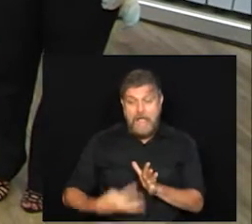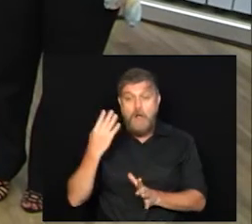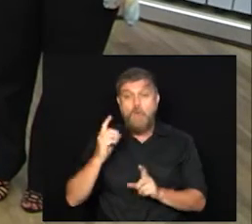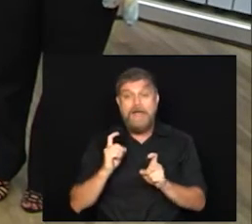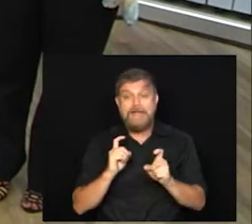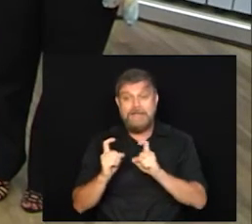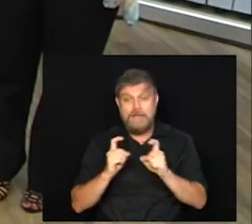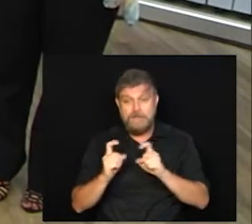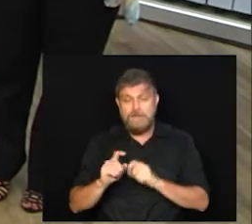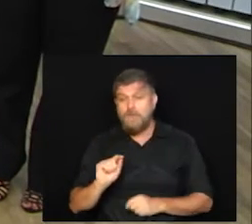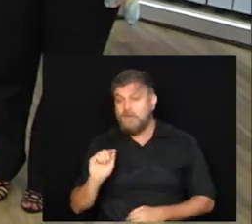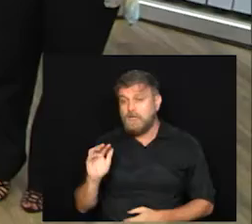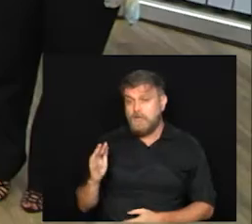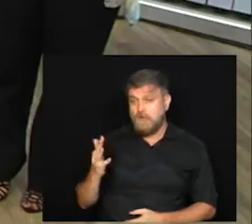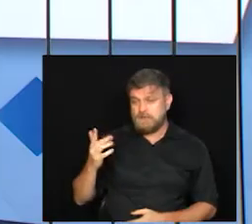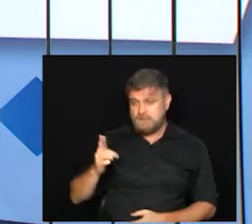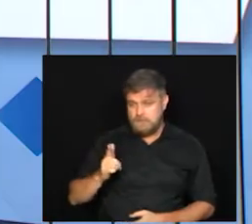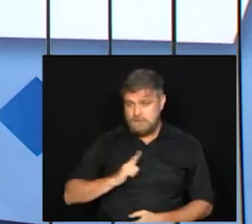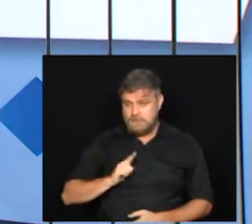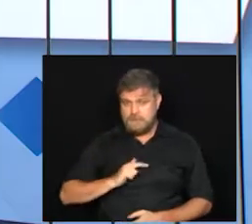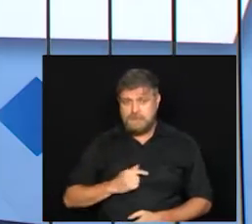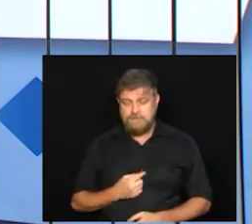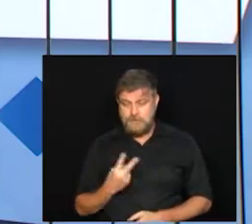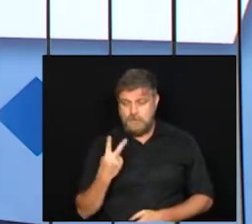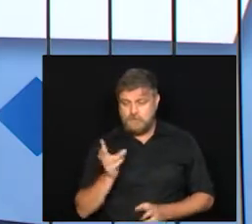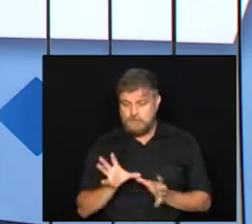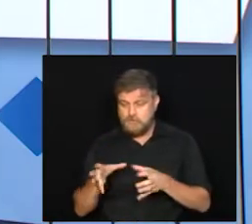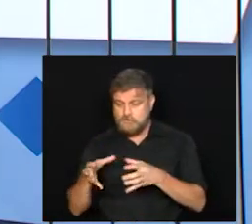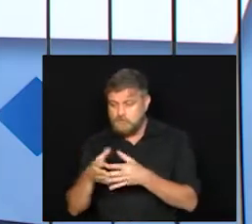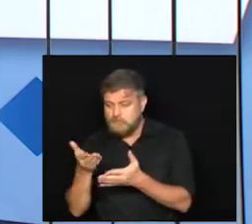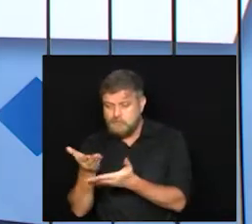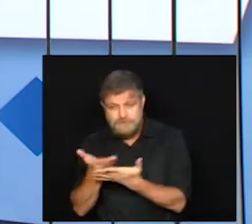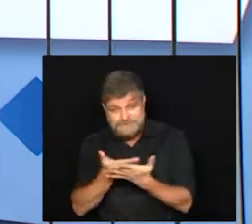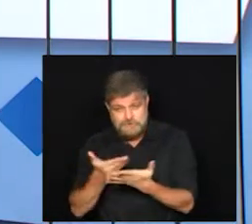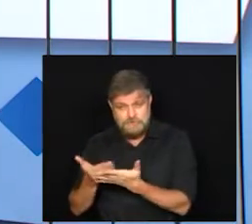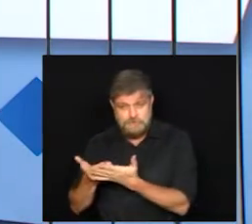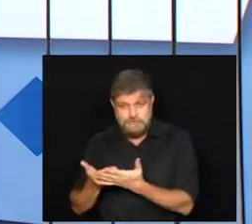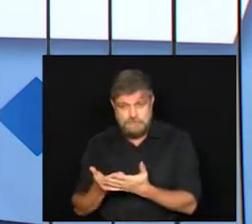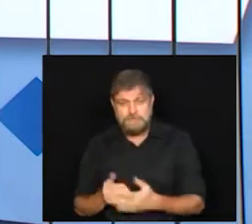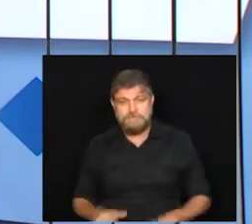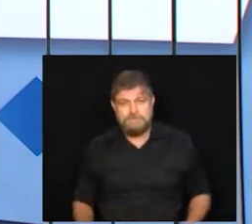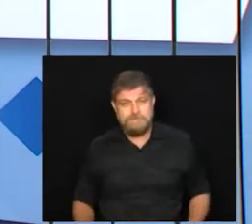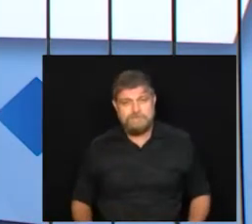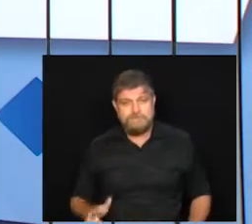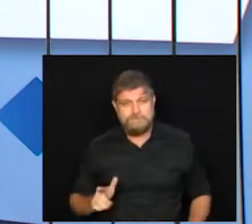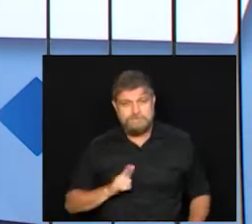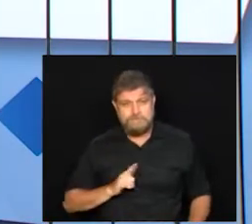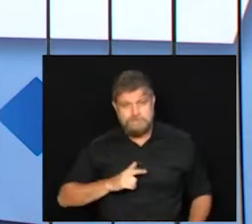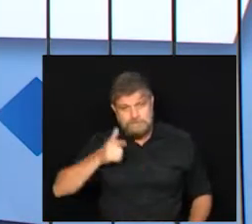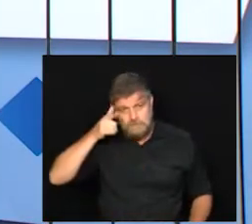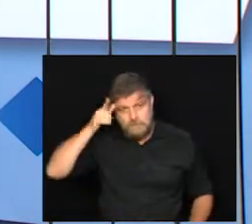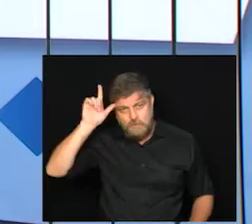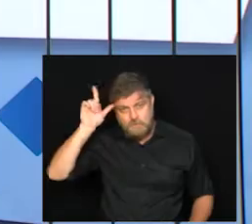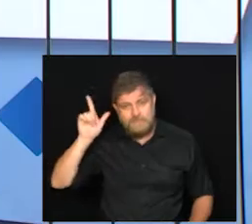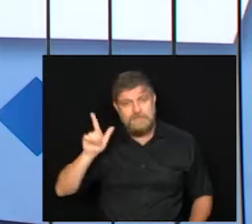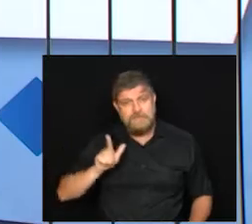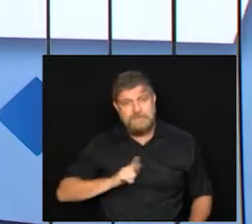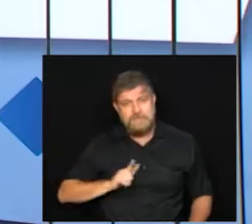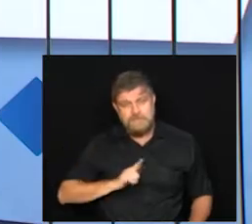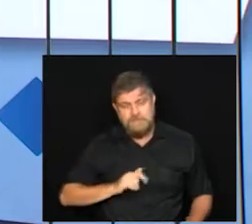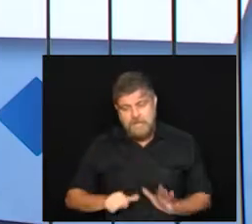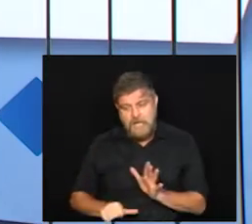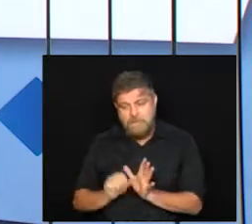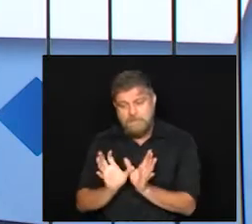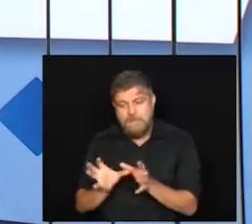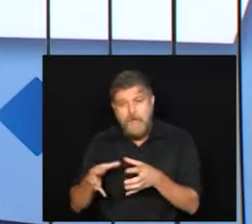extraordinária, nós temos aí a abertura de mais 2 novas comissões de estudo. Então, ontem nós tivemos a